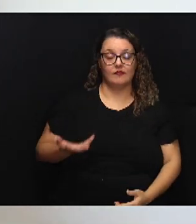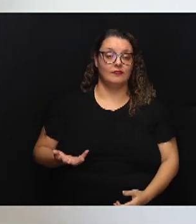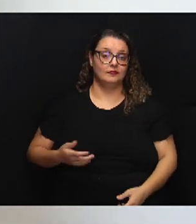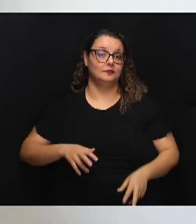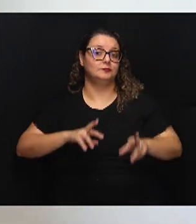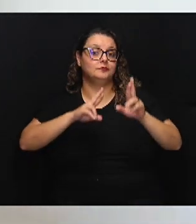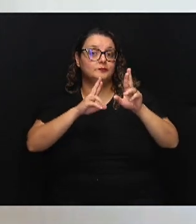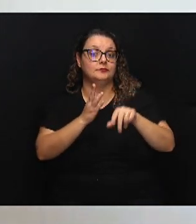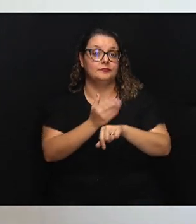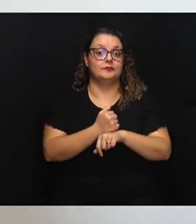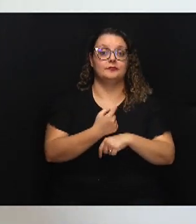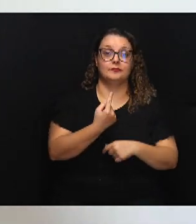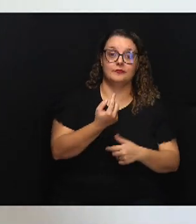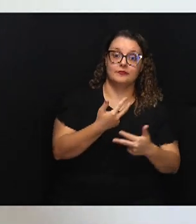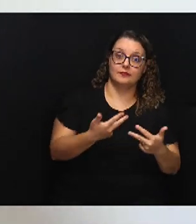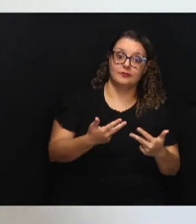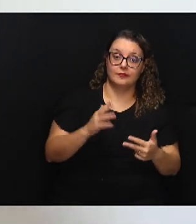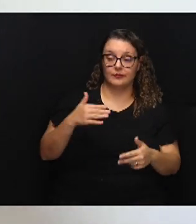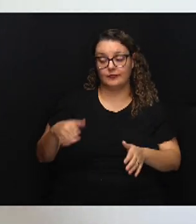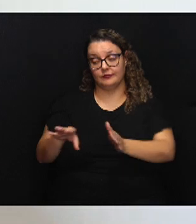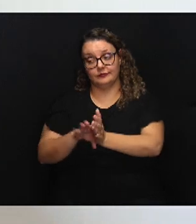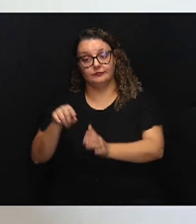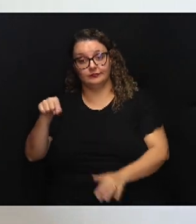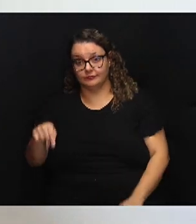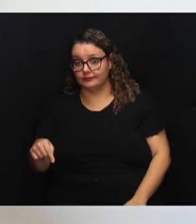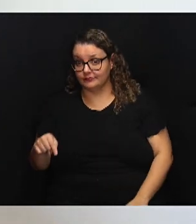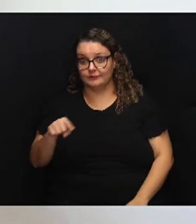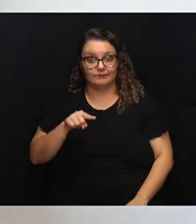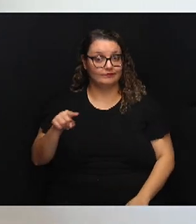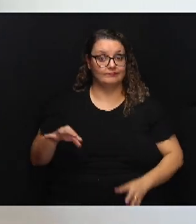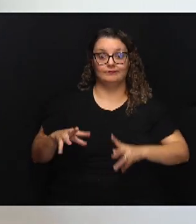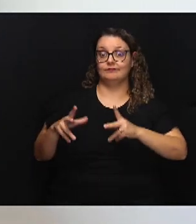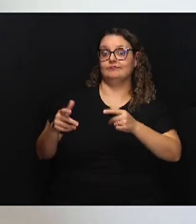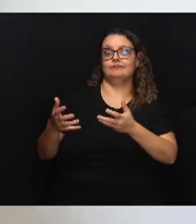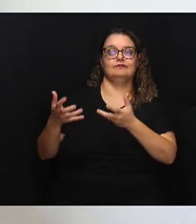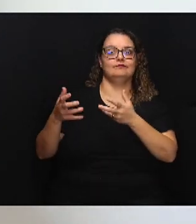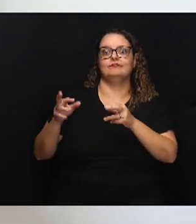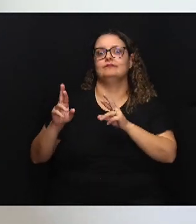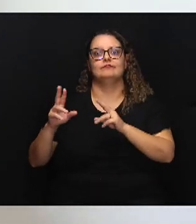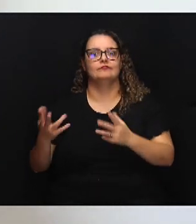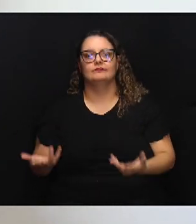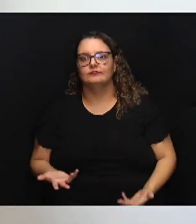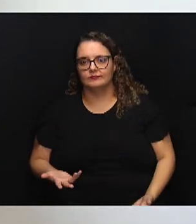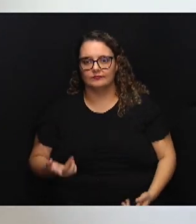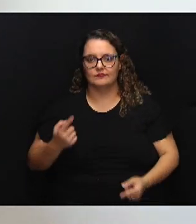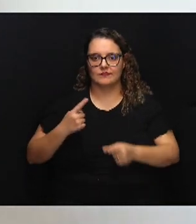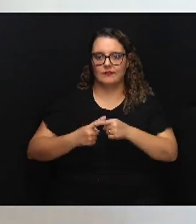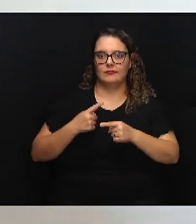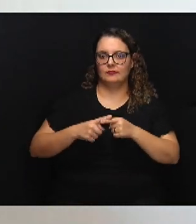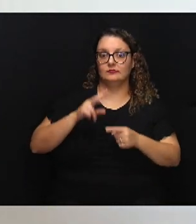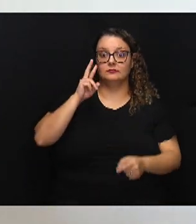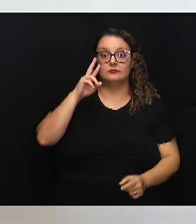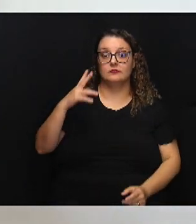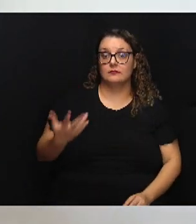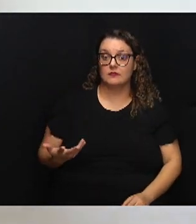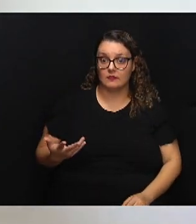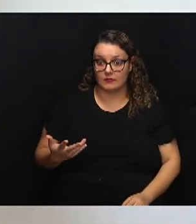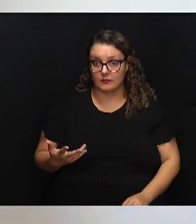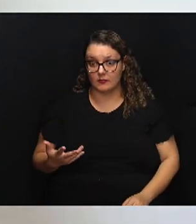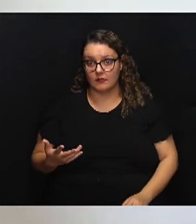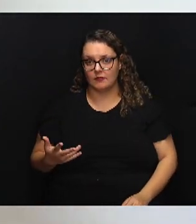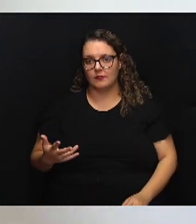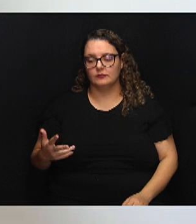expectativa prévia era uma, quando você chega lá no destino não era tudo aquilo que você esperou, porque você estava vendo através dos olhos de